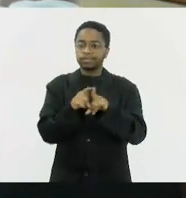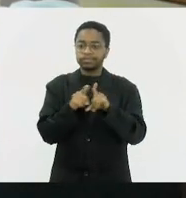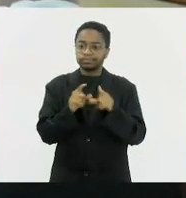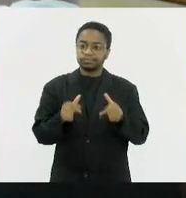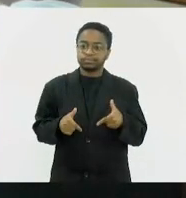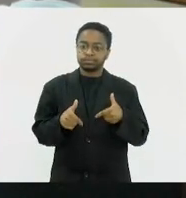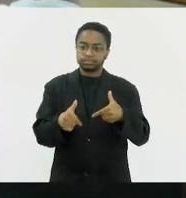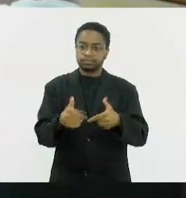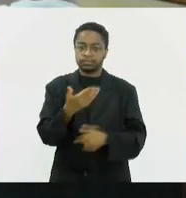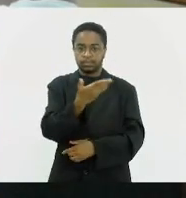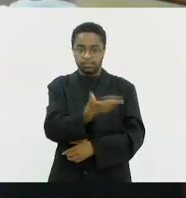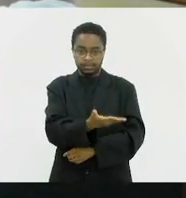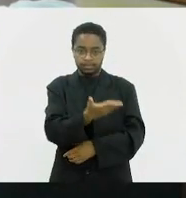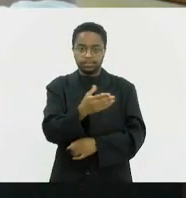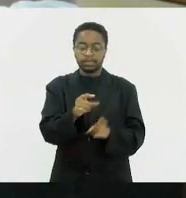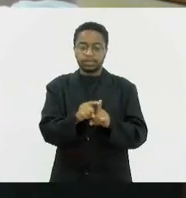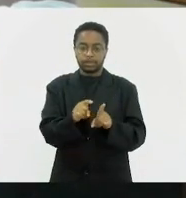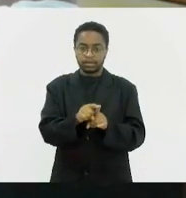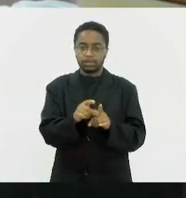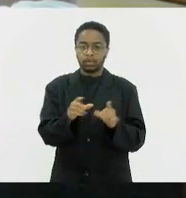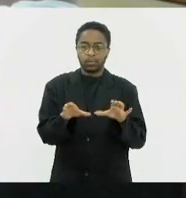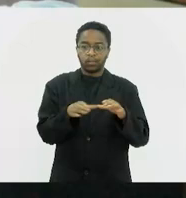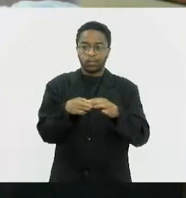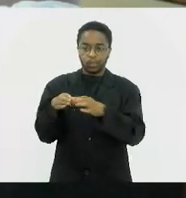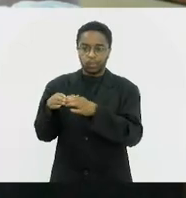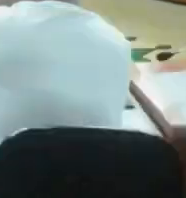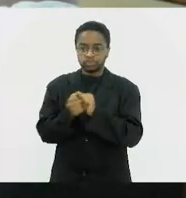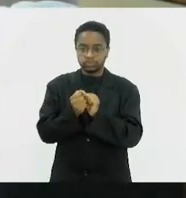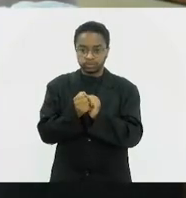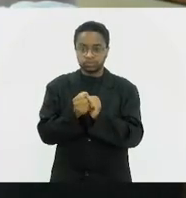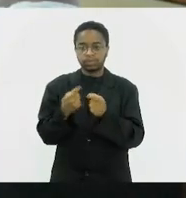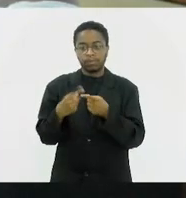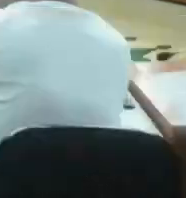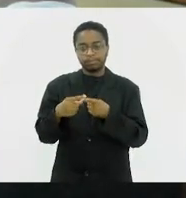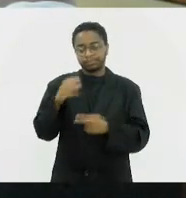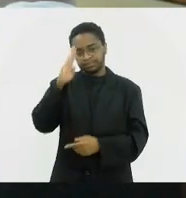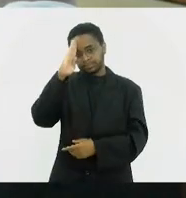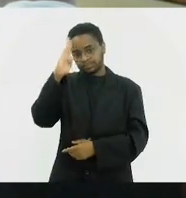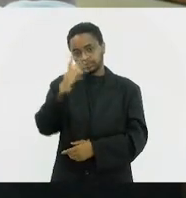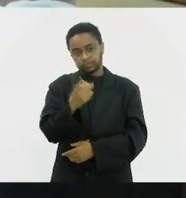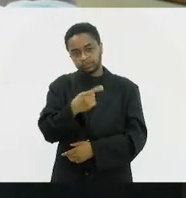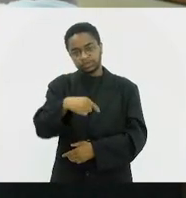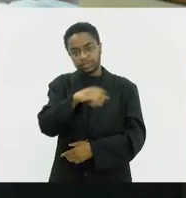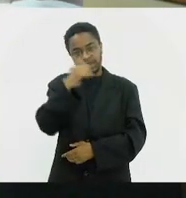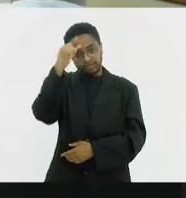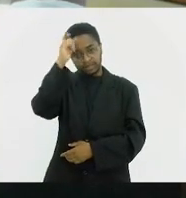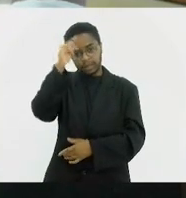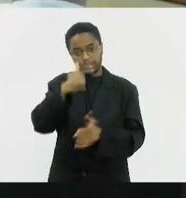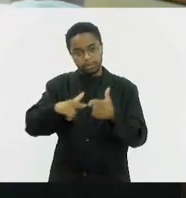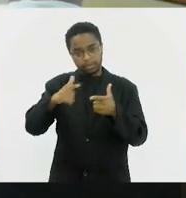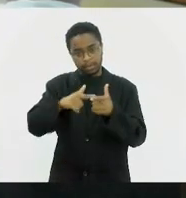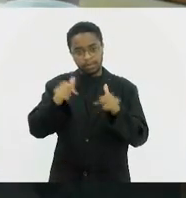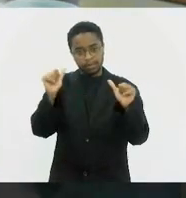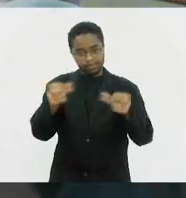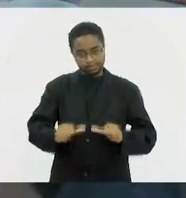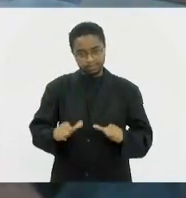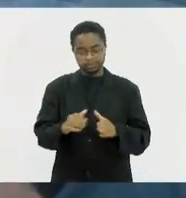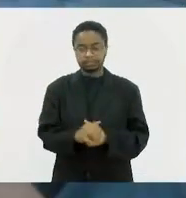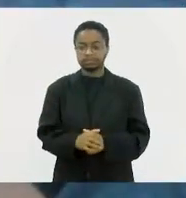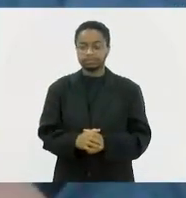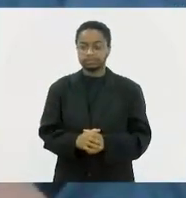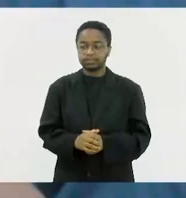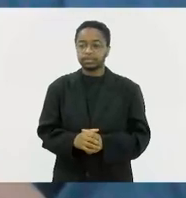da senhora, da sua patrulha também, aquele dia foi primordial para evitar uma coisa maior. E essa